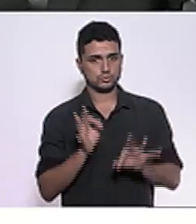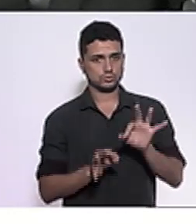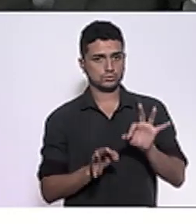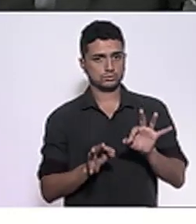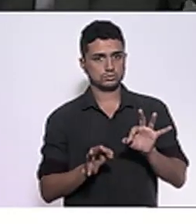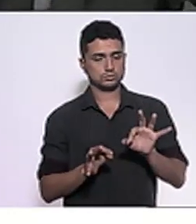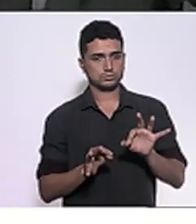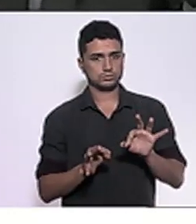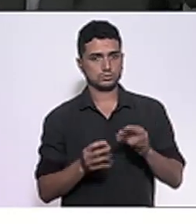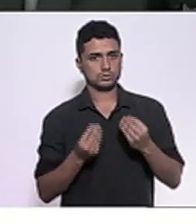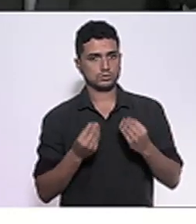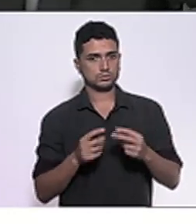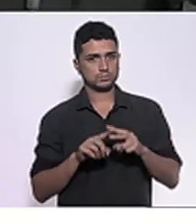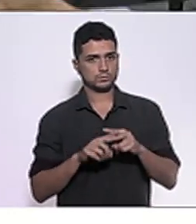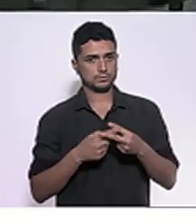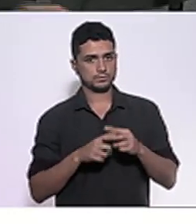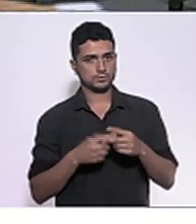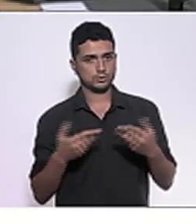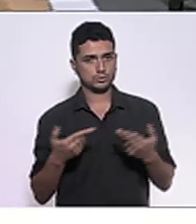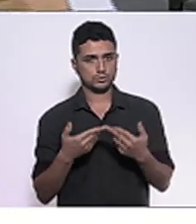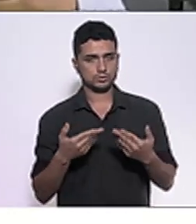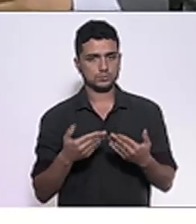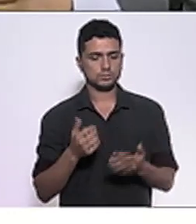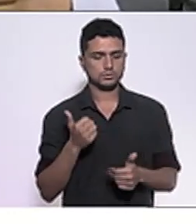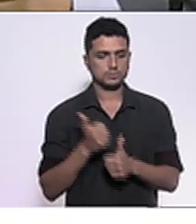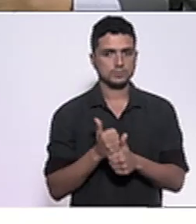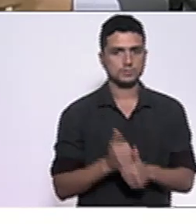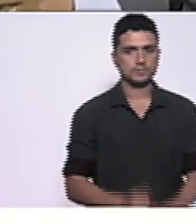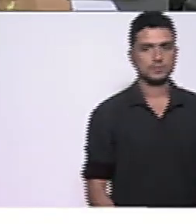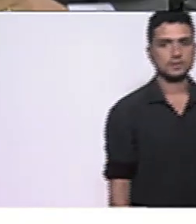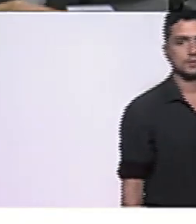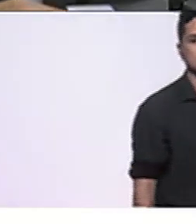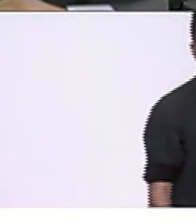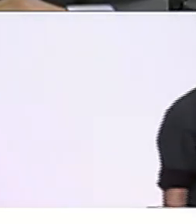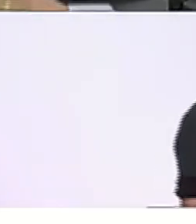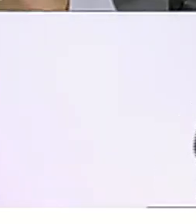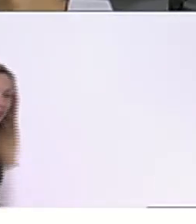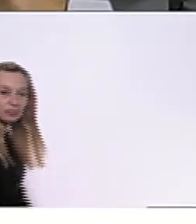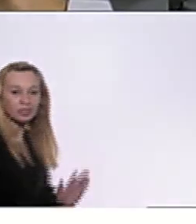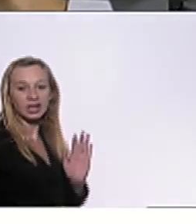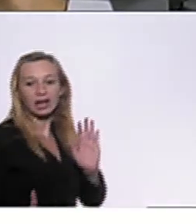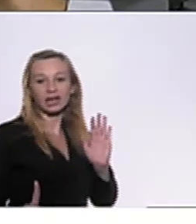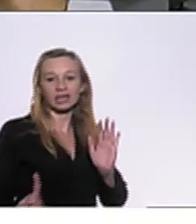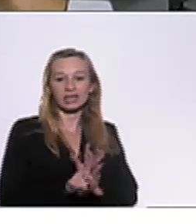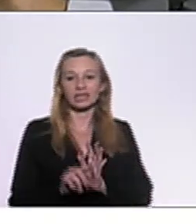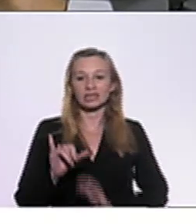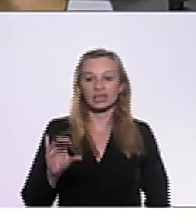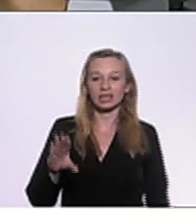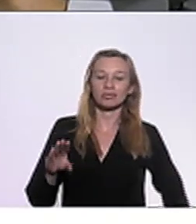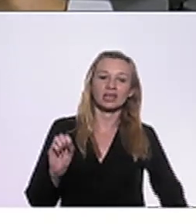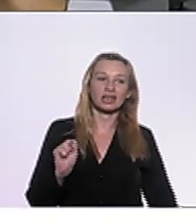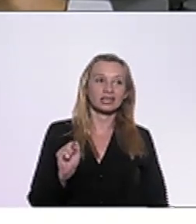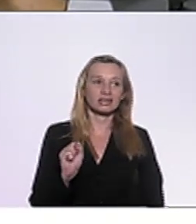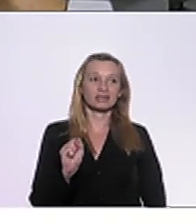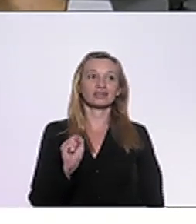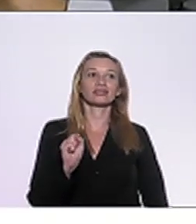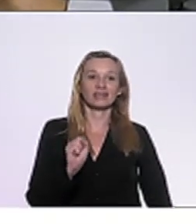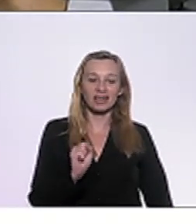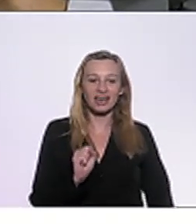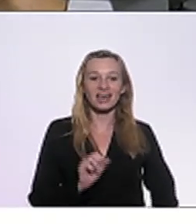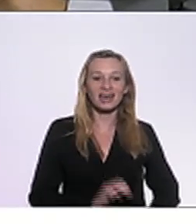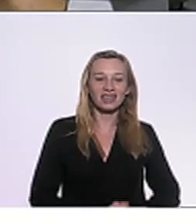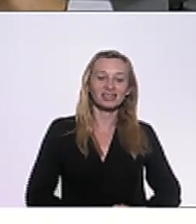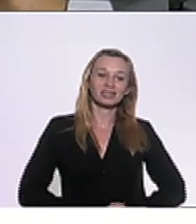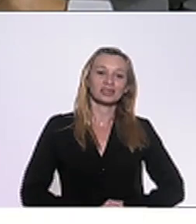acessória, né? Hoje em dia, com os arquivos digitais, a lei do ICMS ainda é